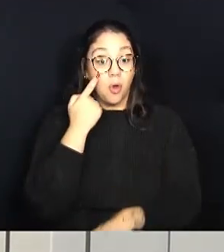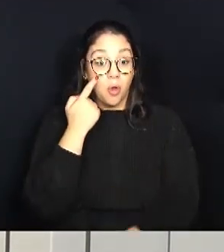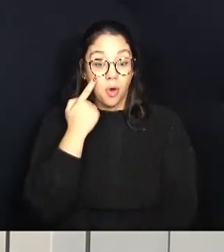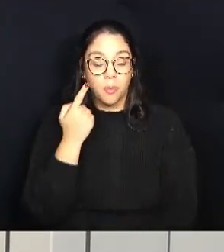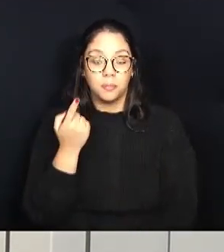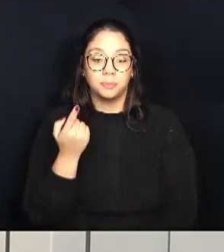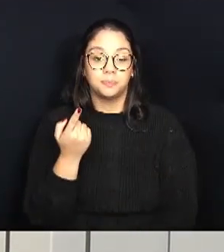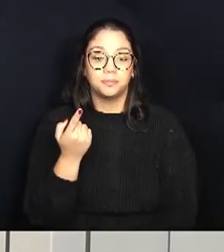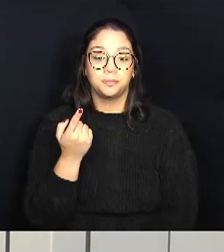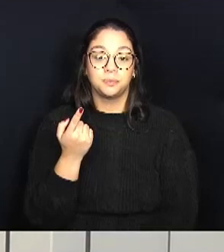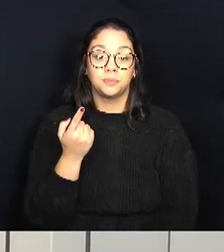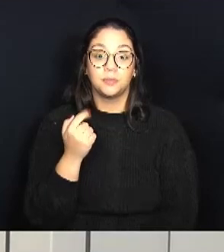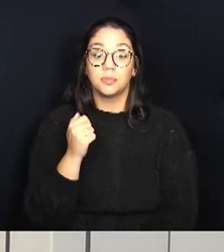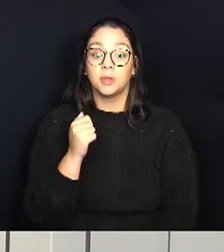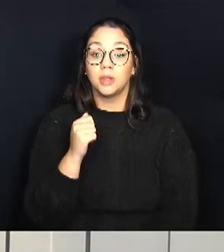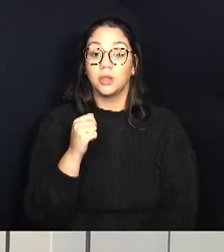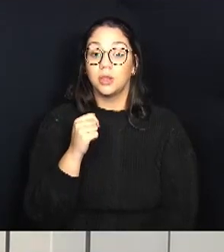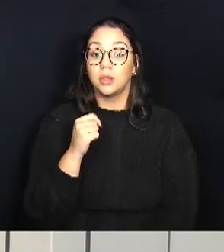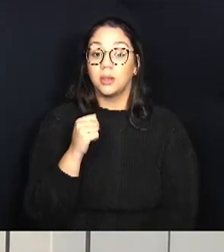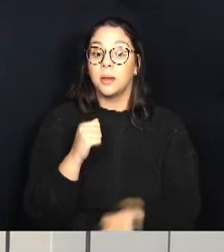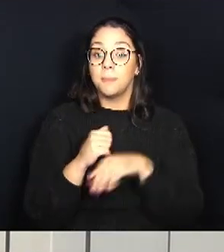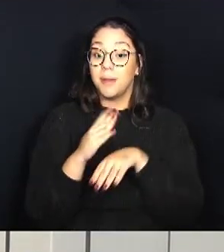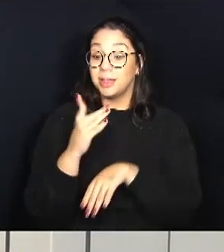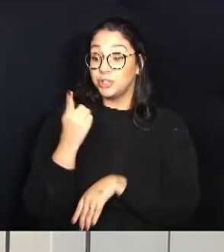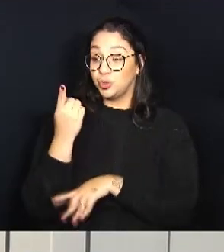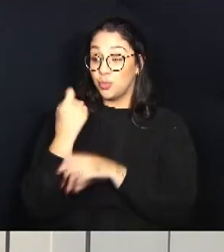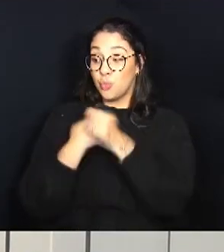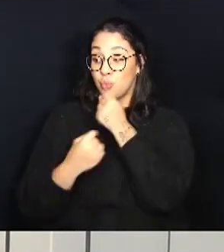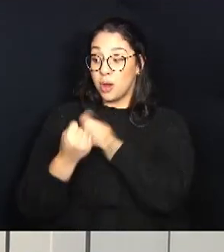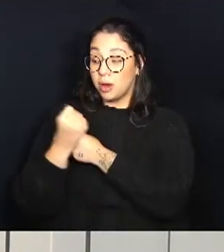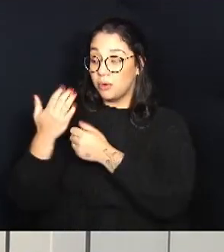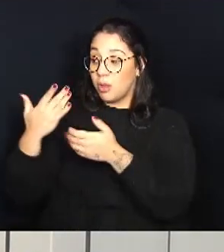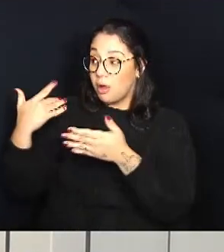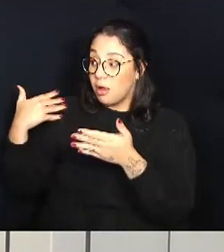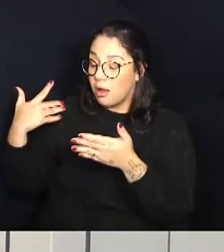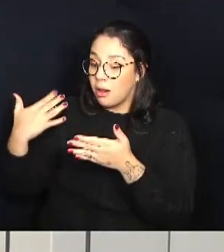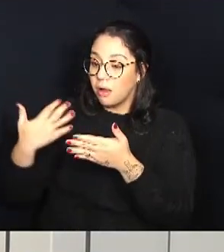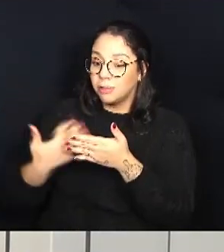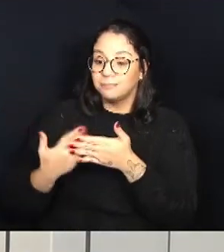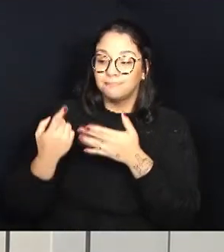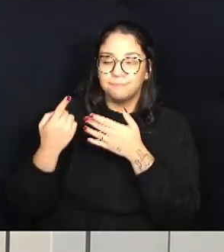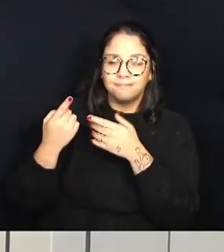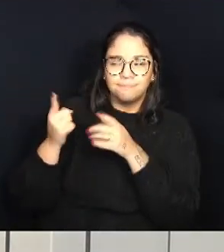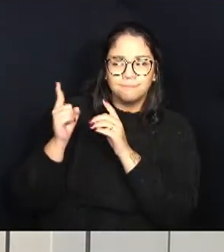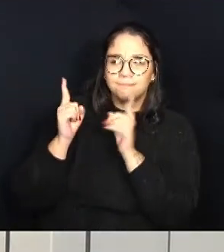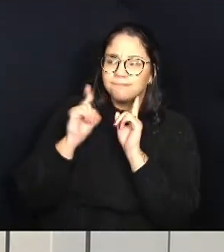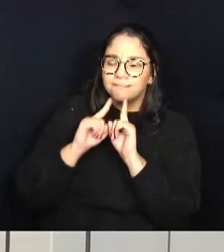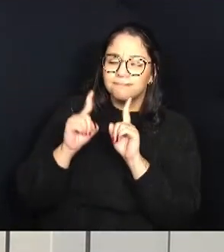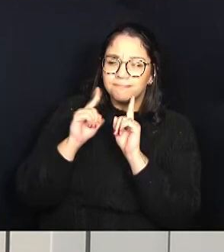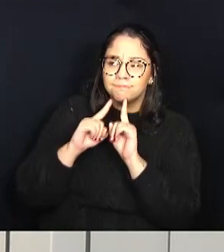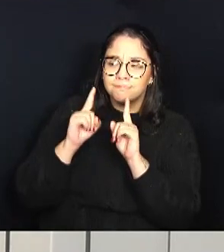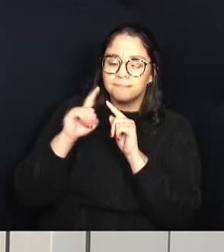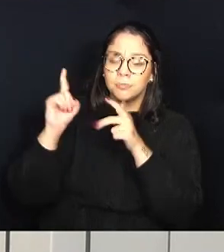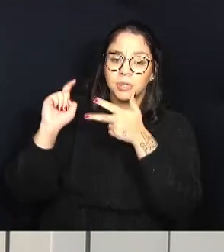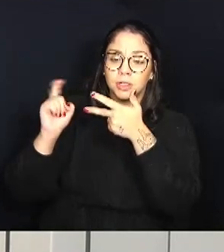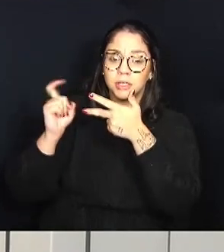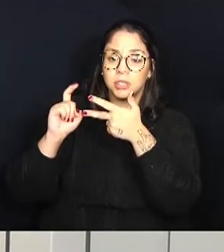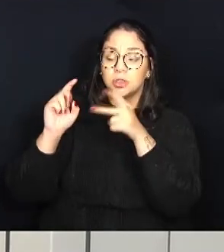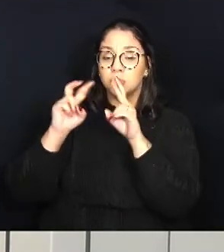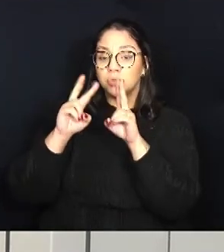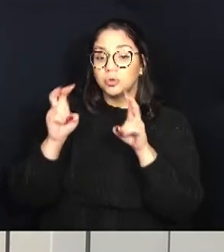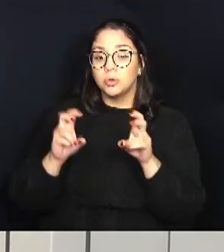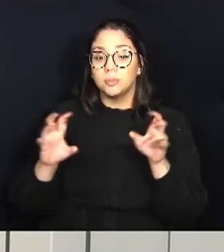há mais de um ano a vereadora Guida Calisto vem questionando o Executivo sobre a integralidade